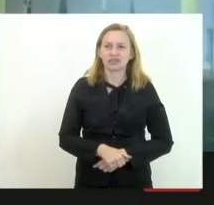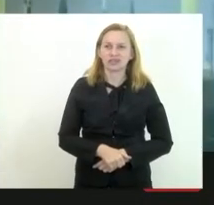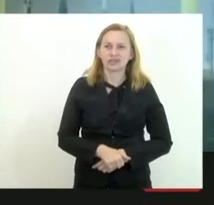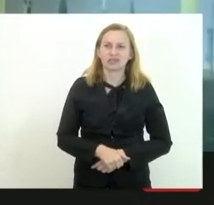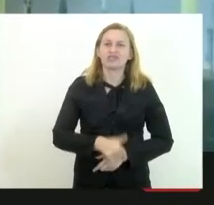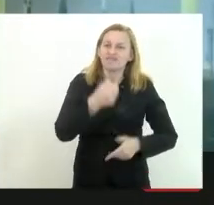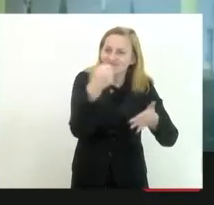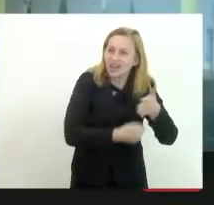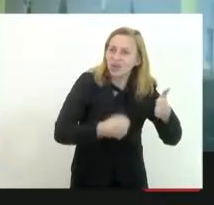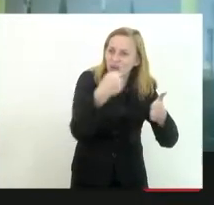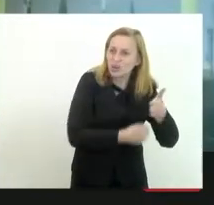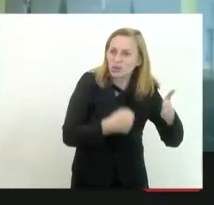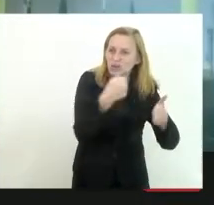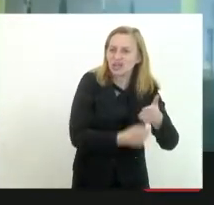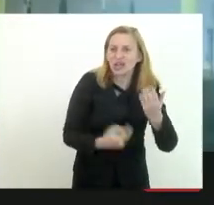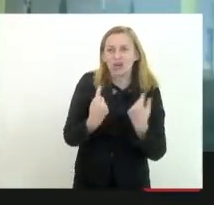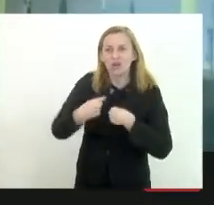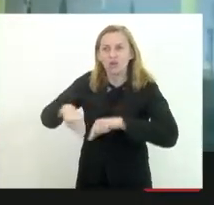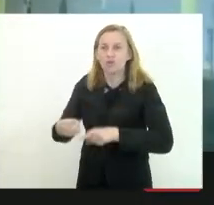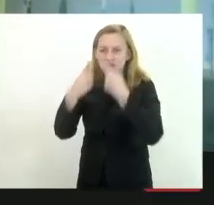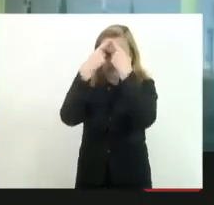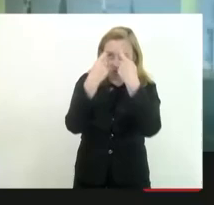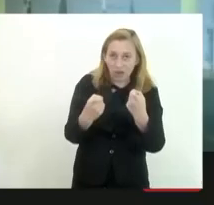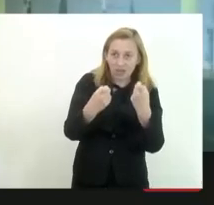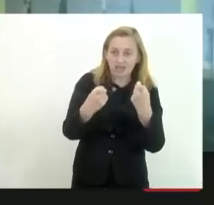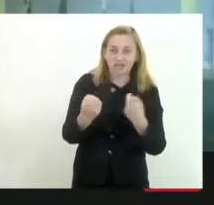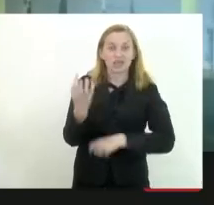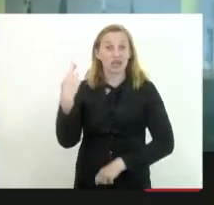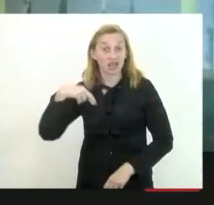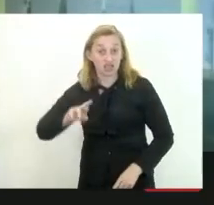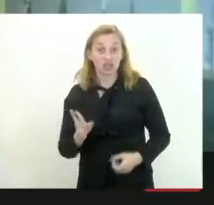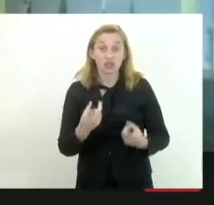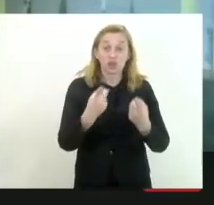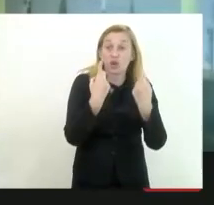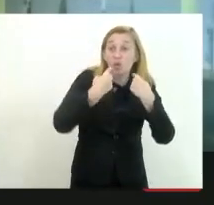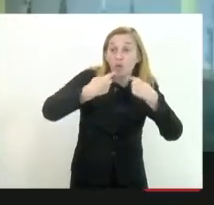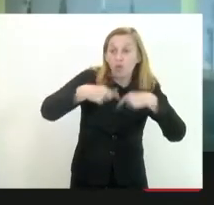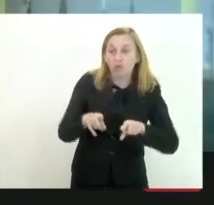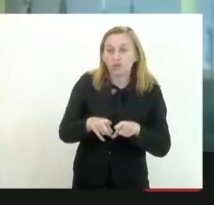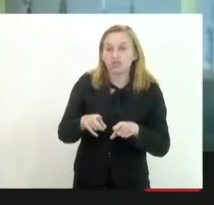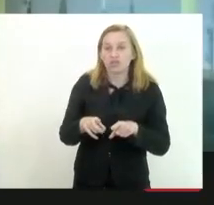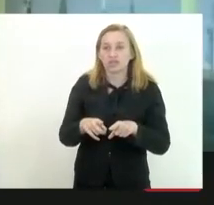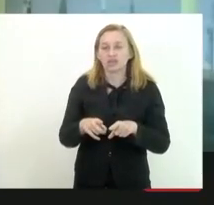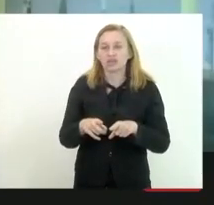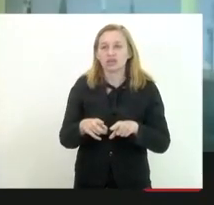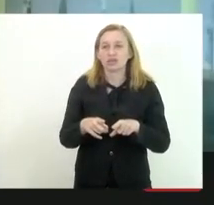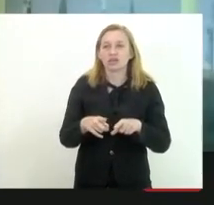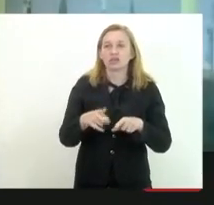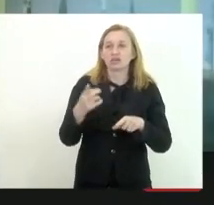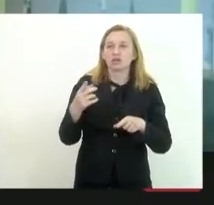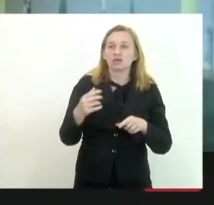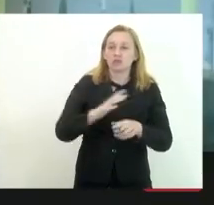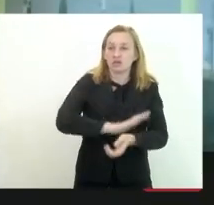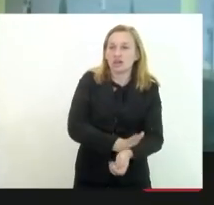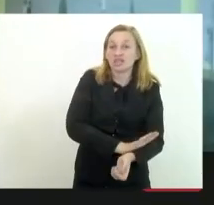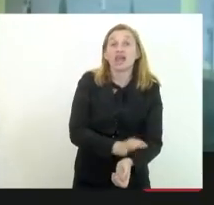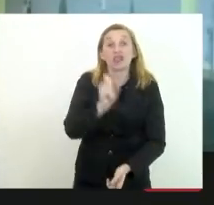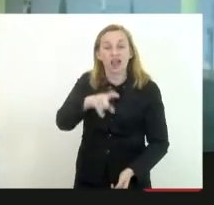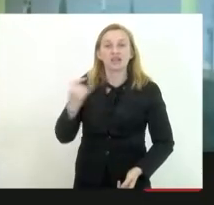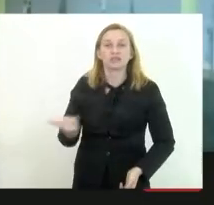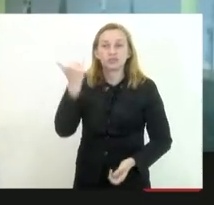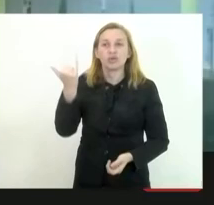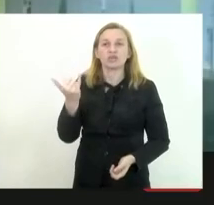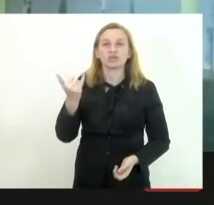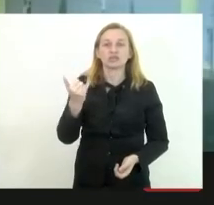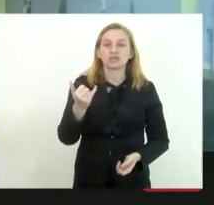na luta contra a violência religiosa, contra o racismo, e é extremamente importante o posicionamento